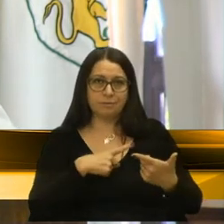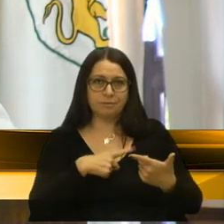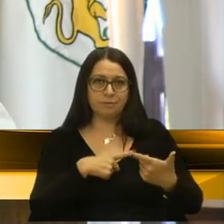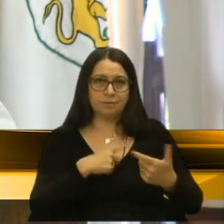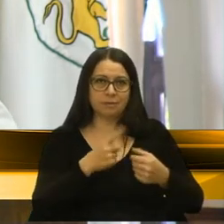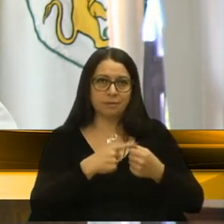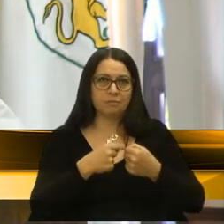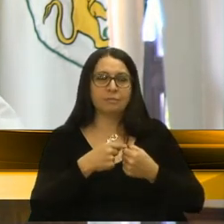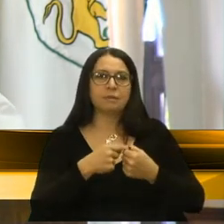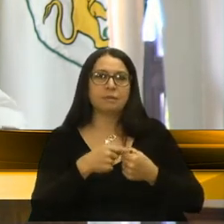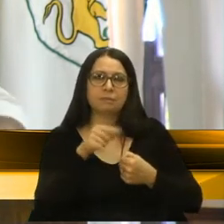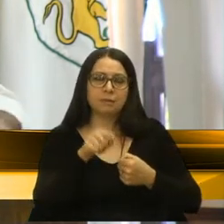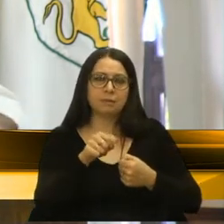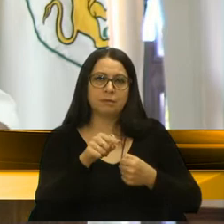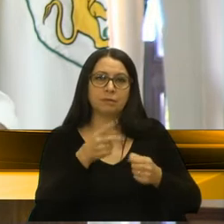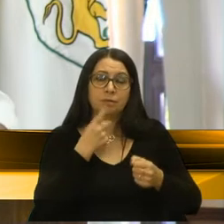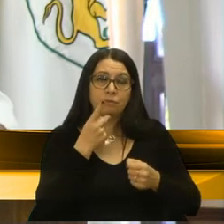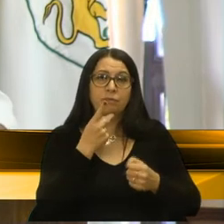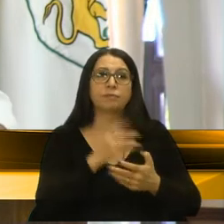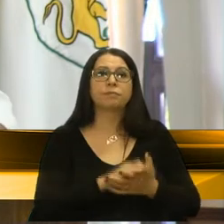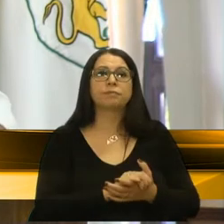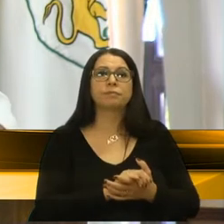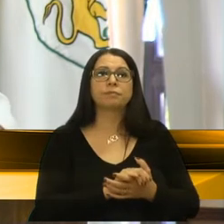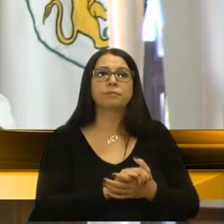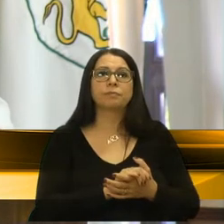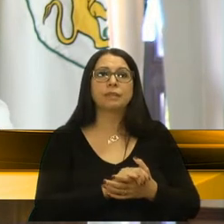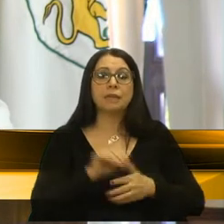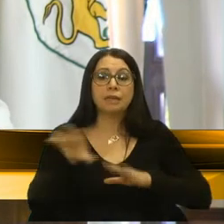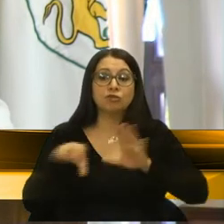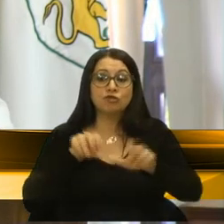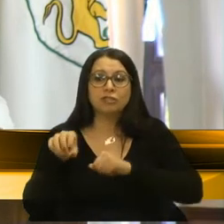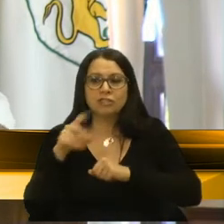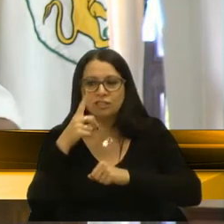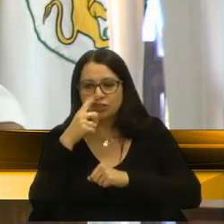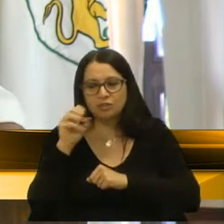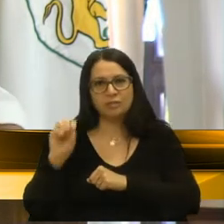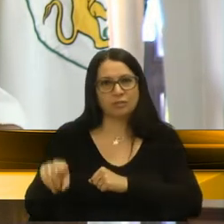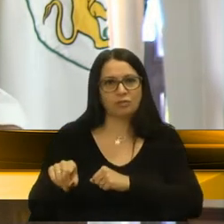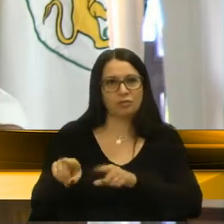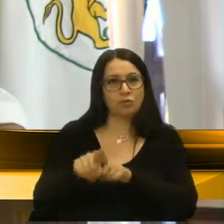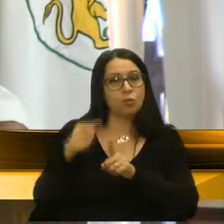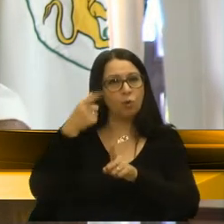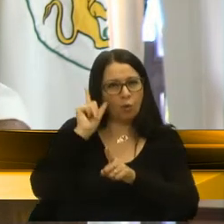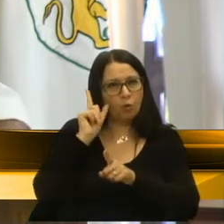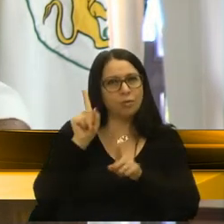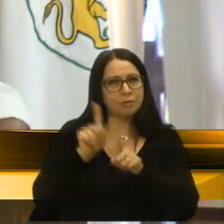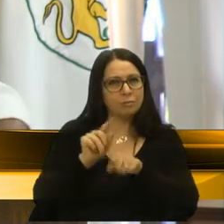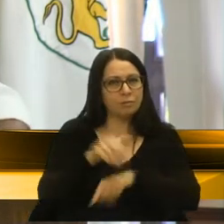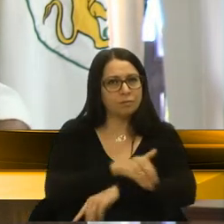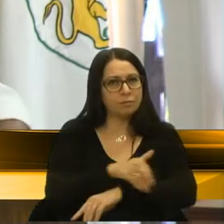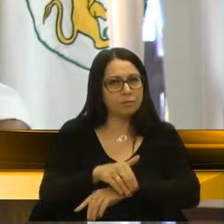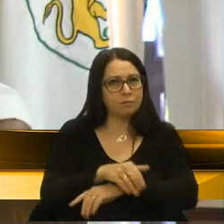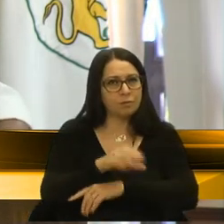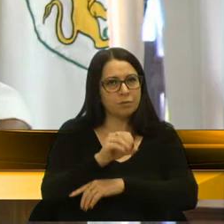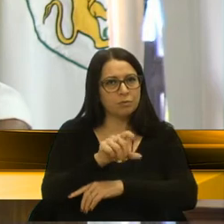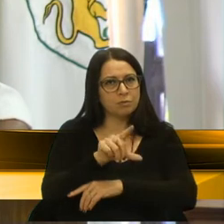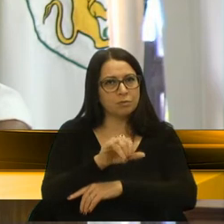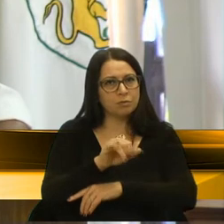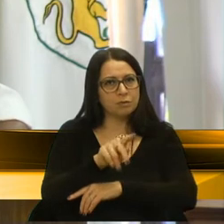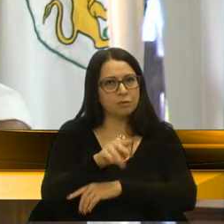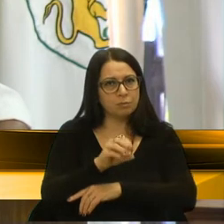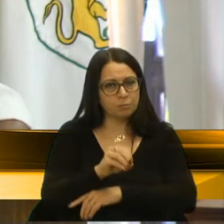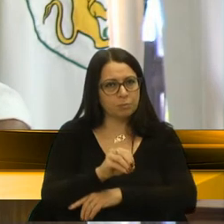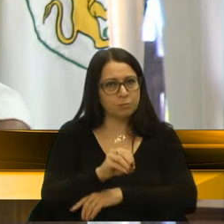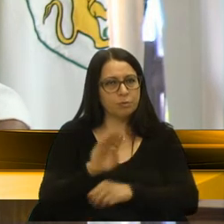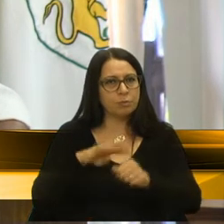município, mas isso que eu estou falando é recolhimento de lixo. Ontem ainda estive na rua Olímpio Ricardo dos Reis, lá no